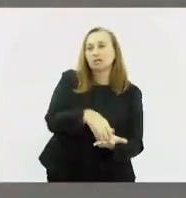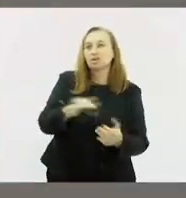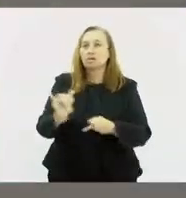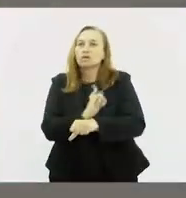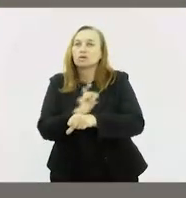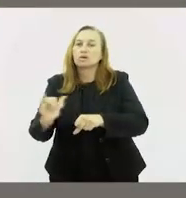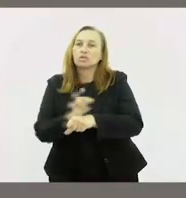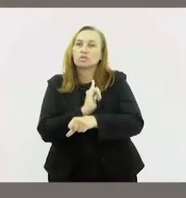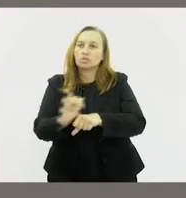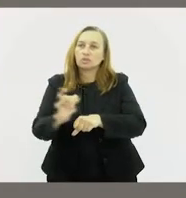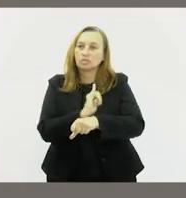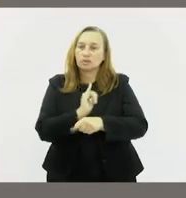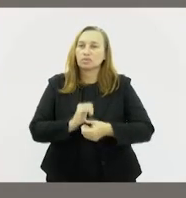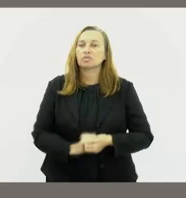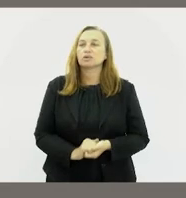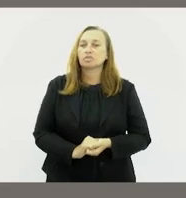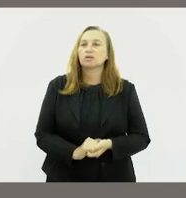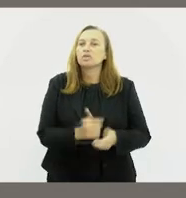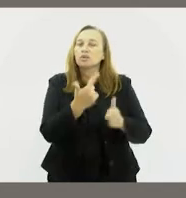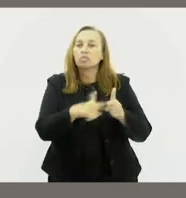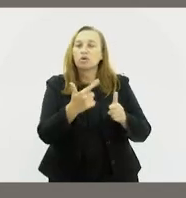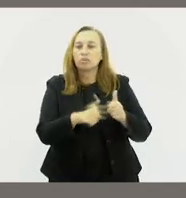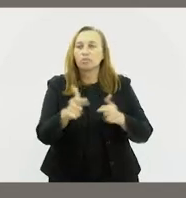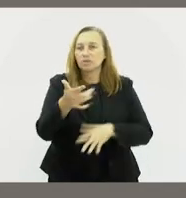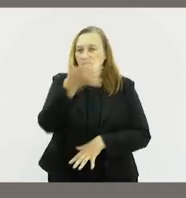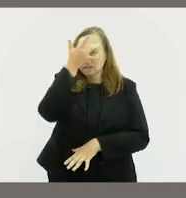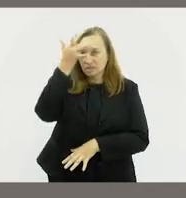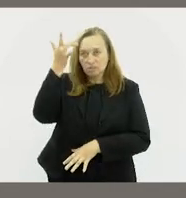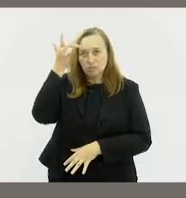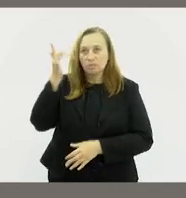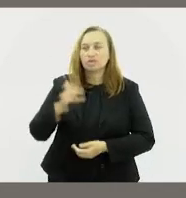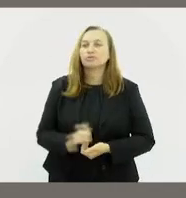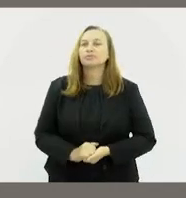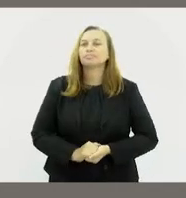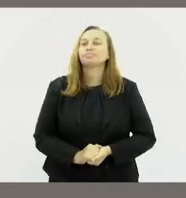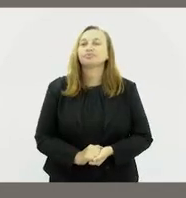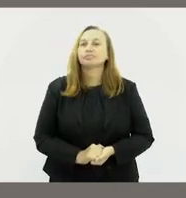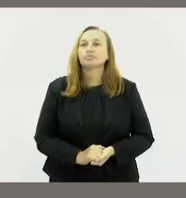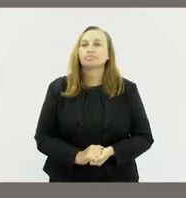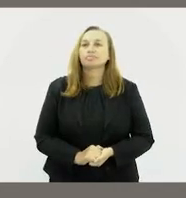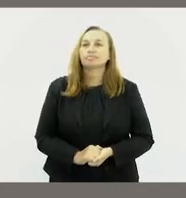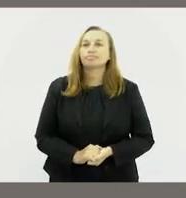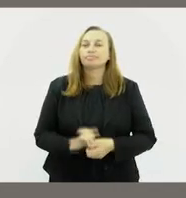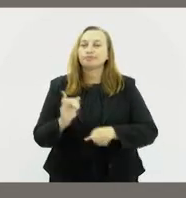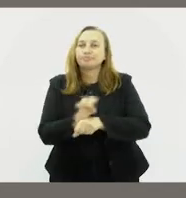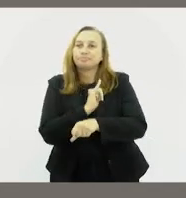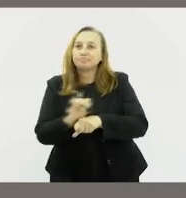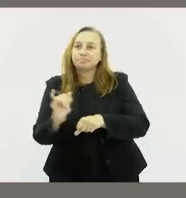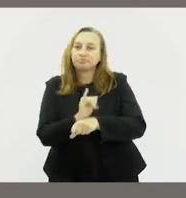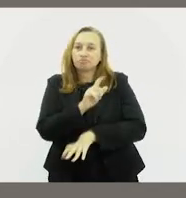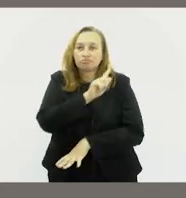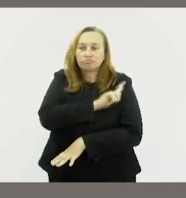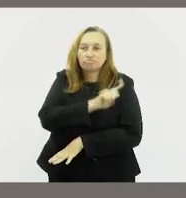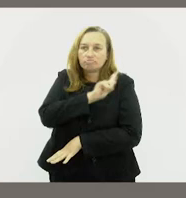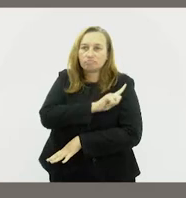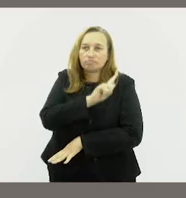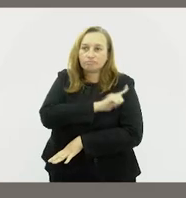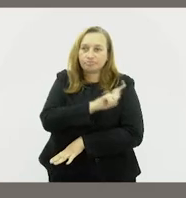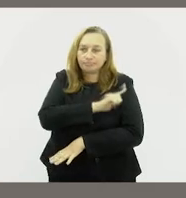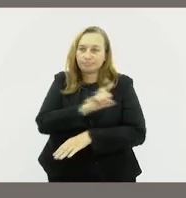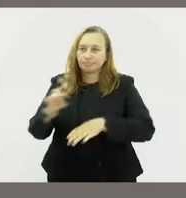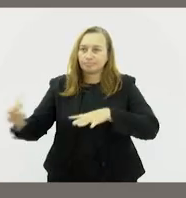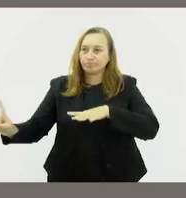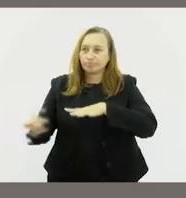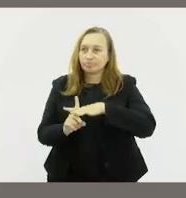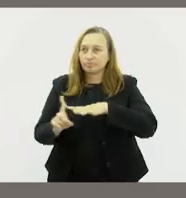para intervenção de problemas de saúde mental tratam de mecanismos de gestão e integração